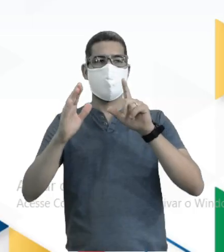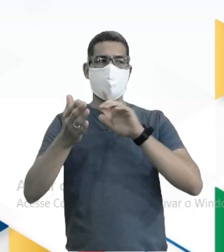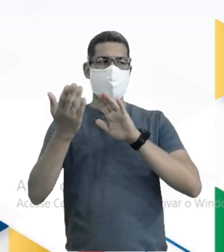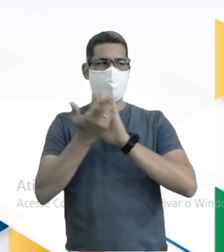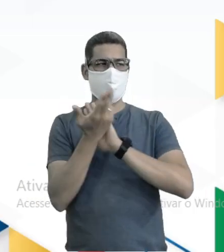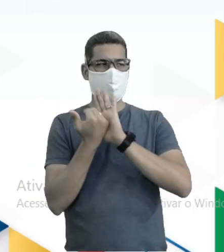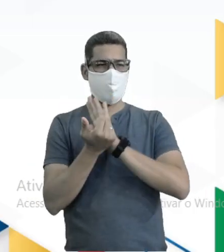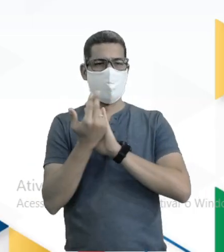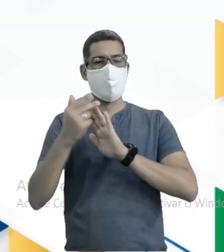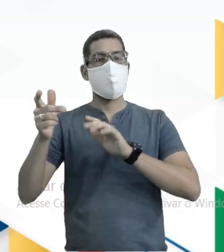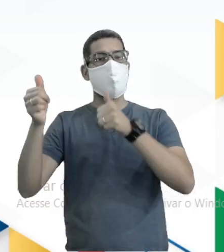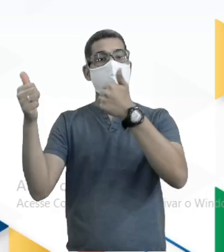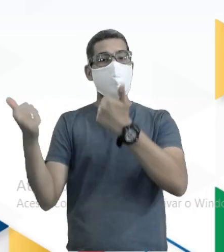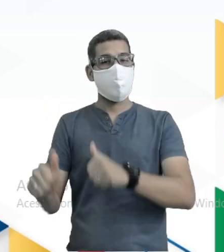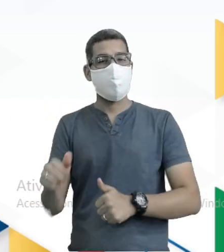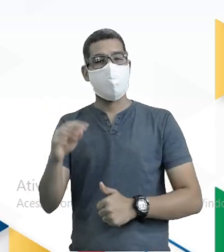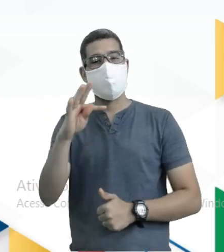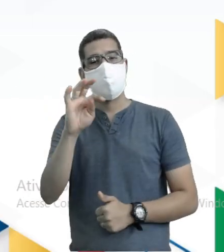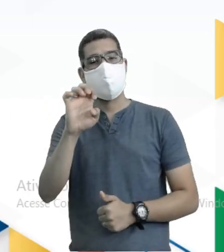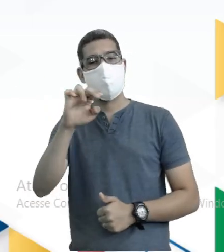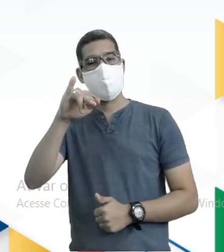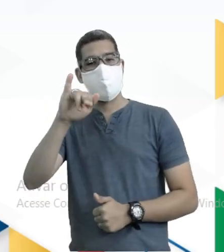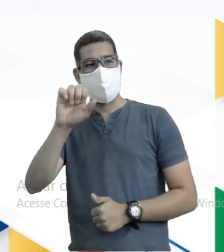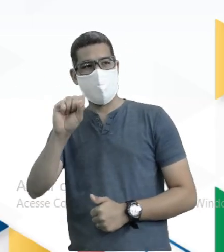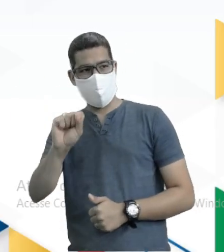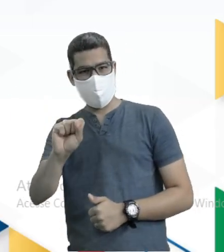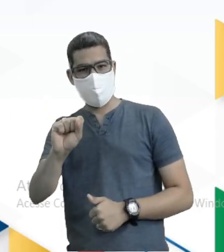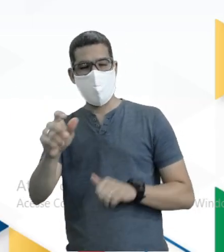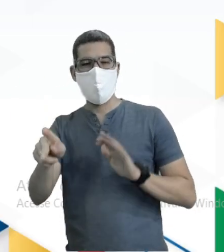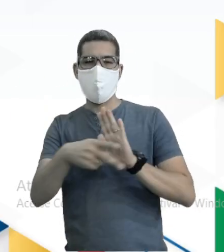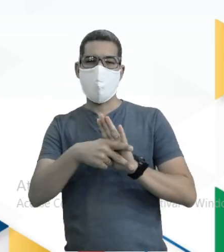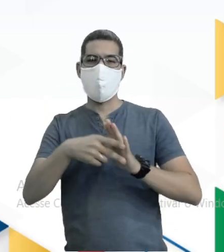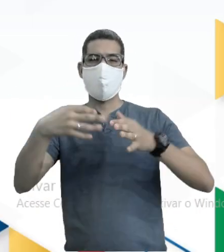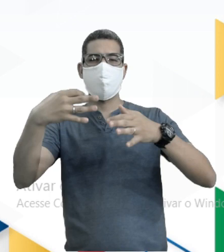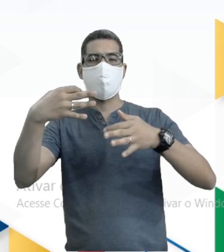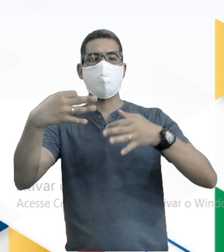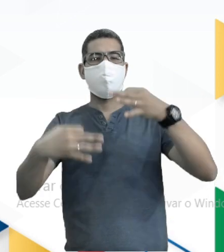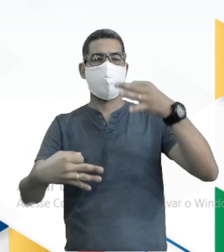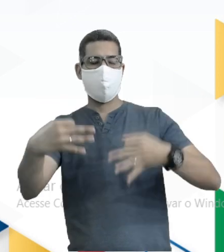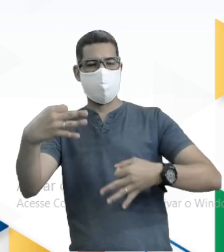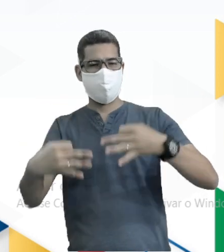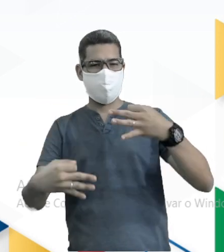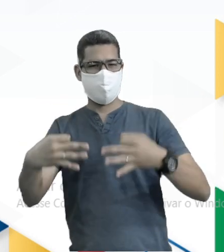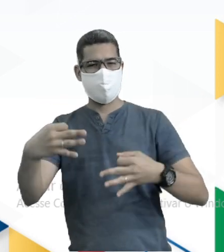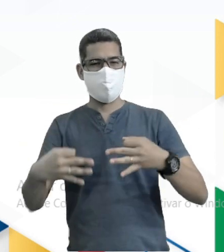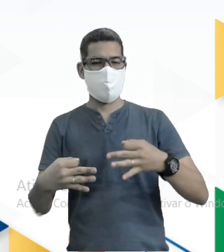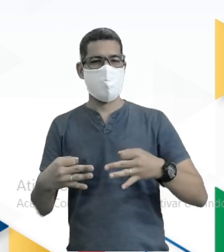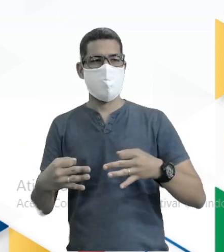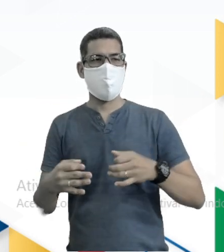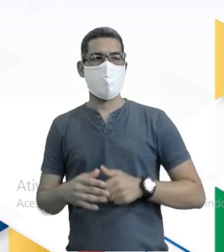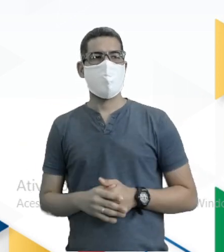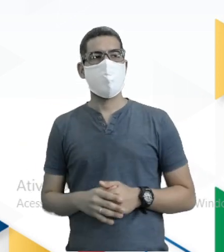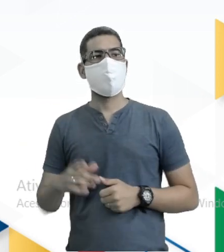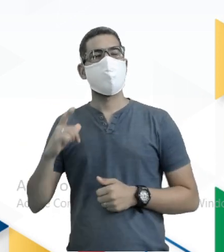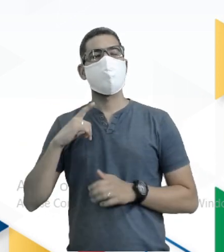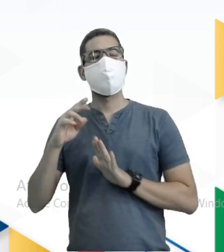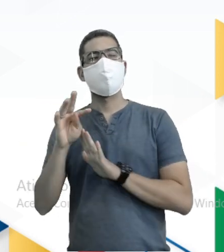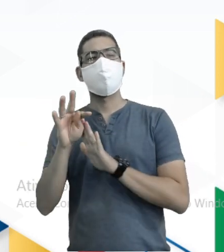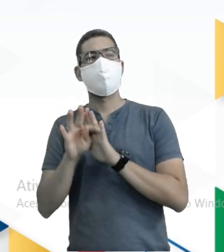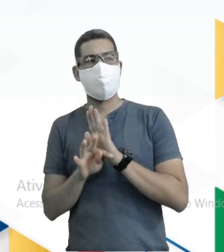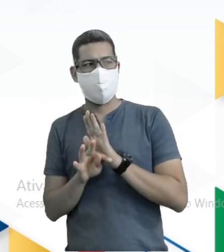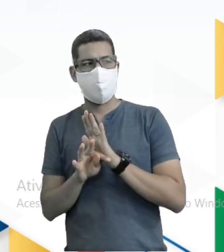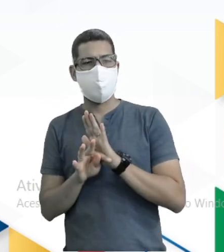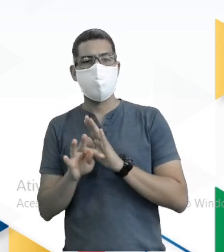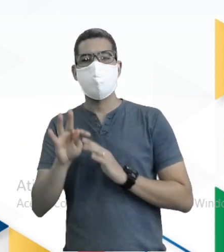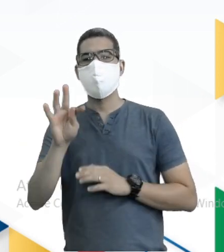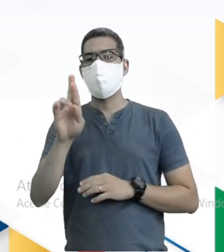Têmis, a deusa do direito. Se eu falo em texto reivindicatório, propositivo, trouxe um